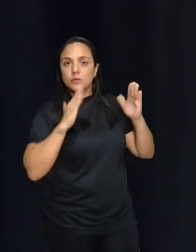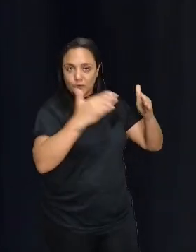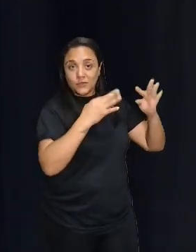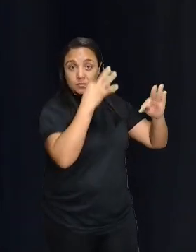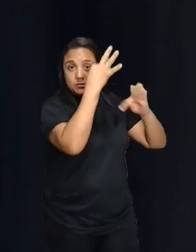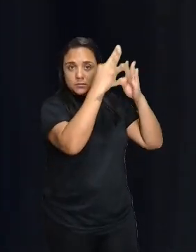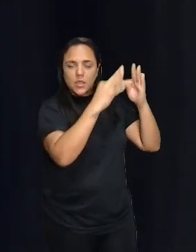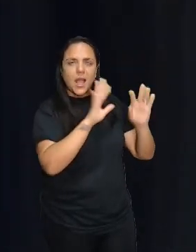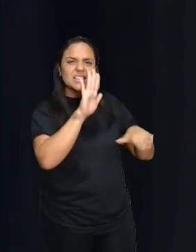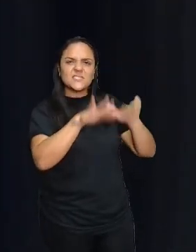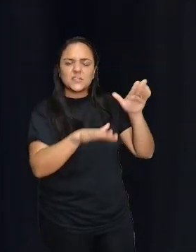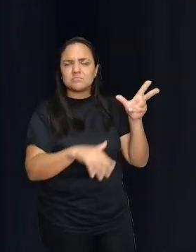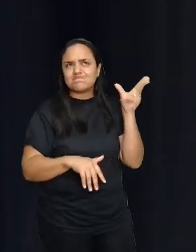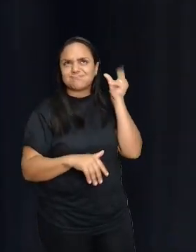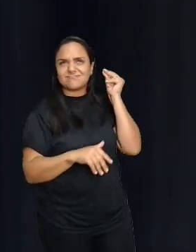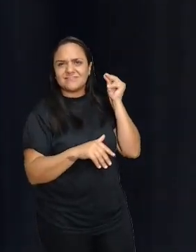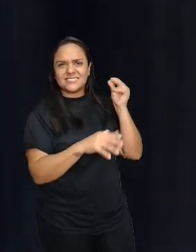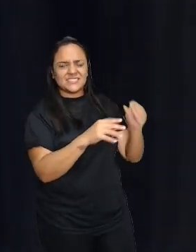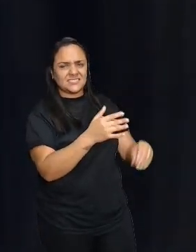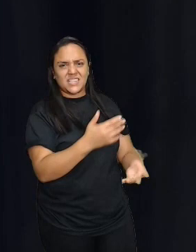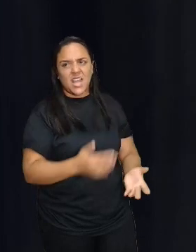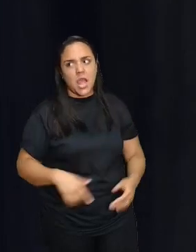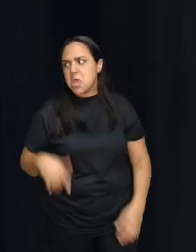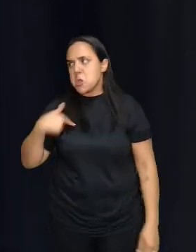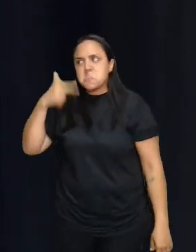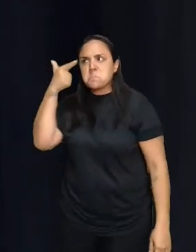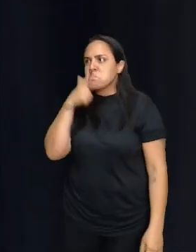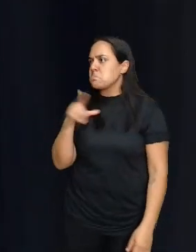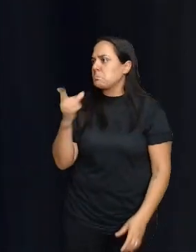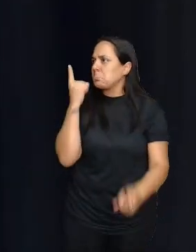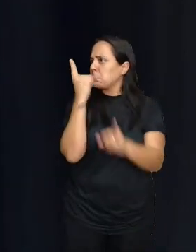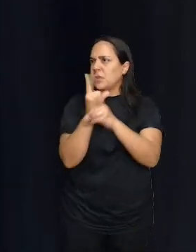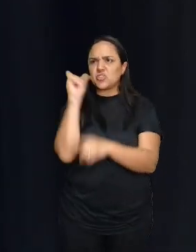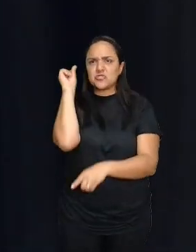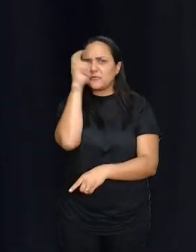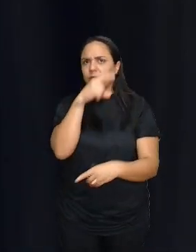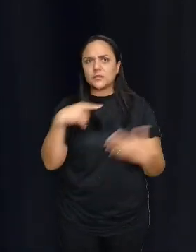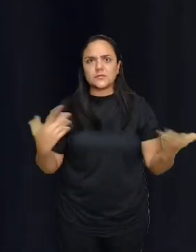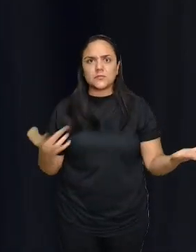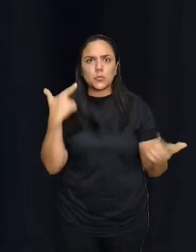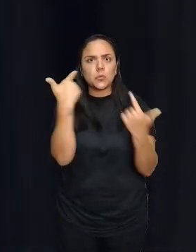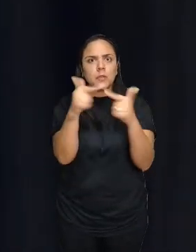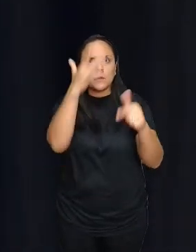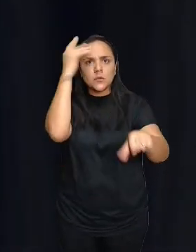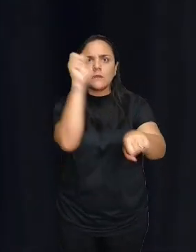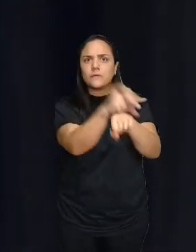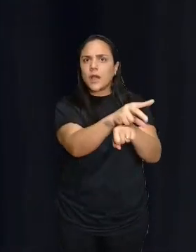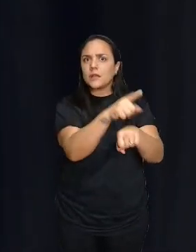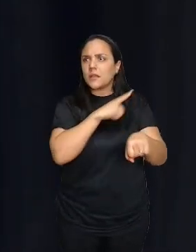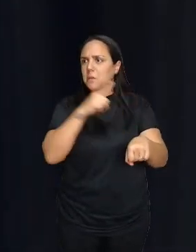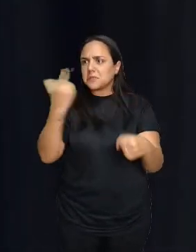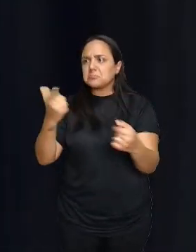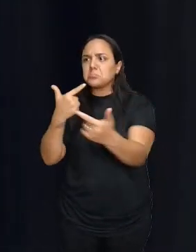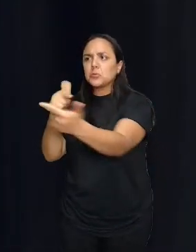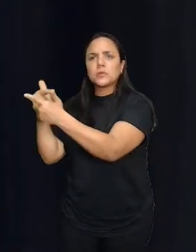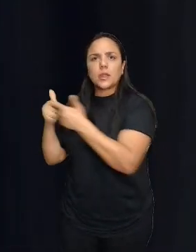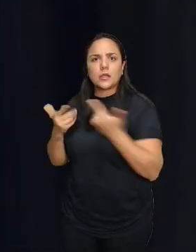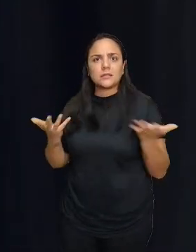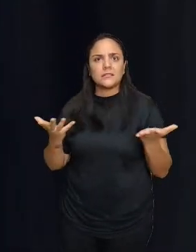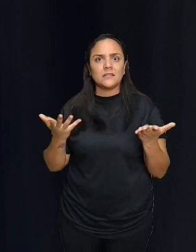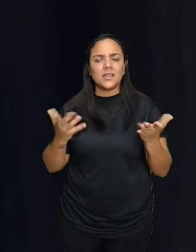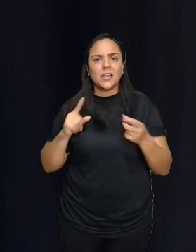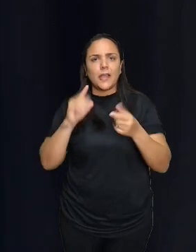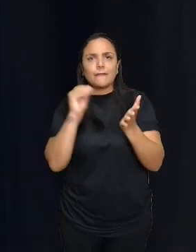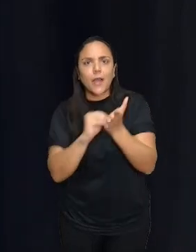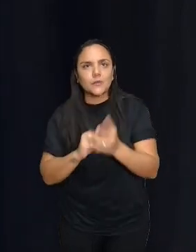escuto, a gente não encontra gente para contratar. A gente não encontra, falta cientista de dados, falta analista de dados,